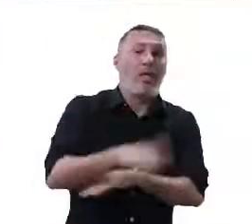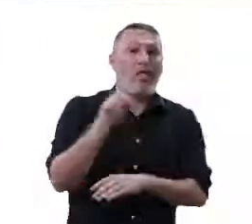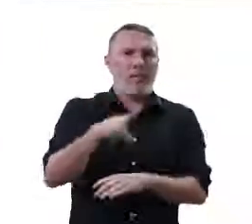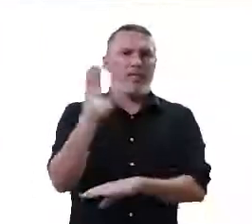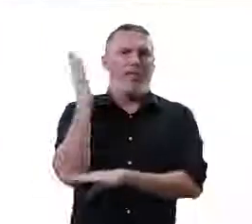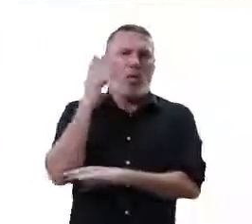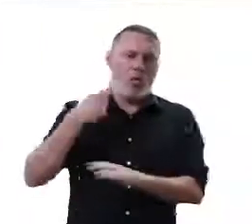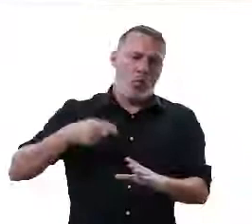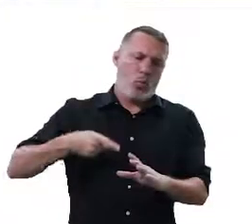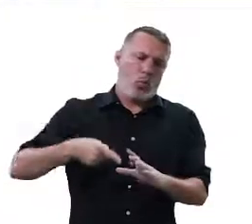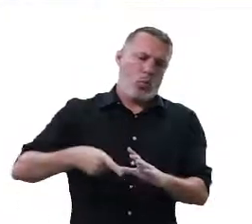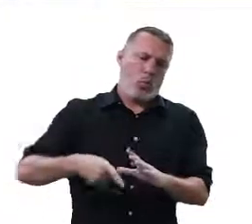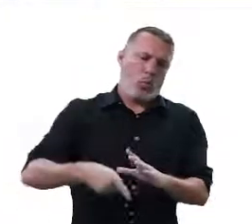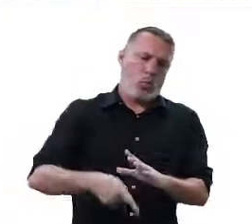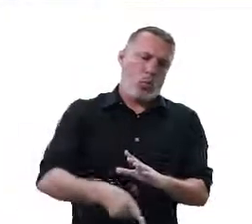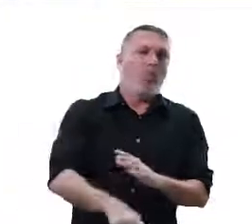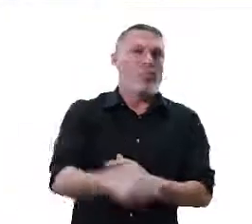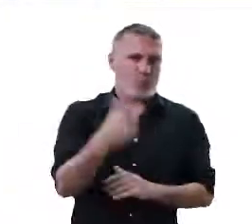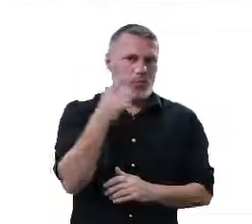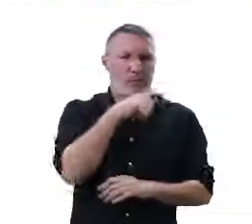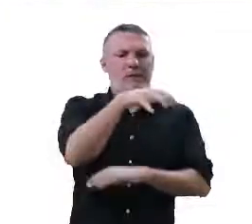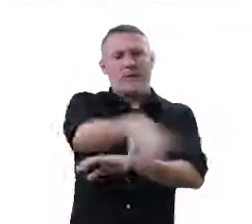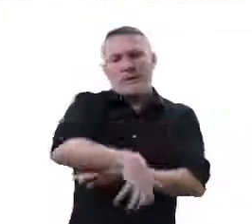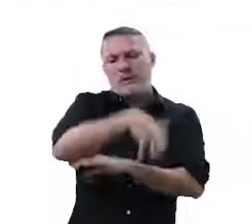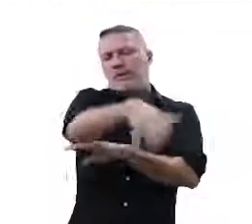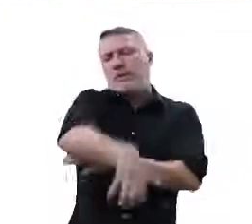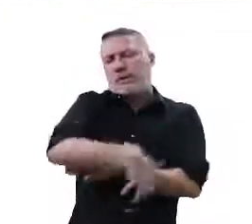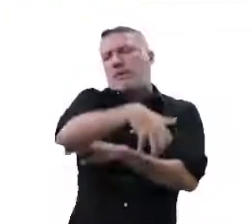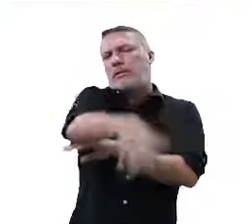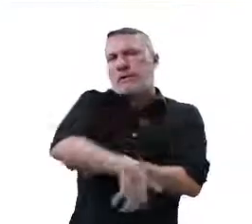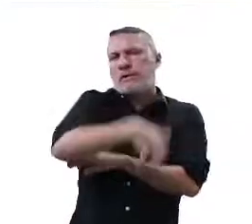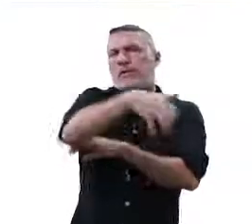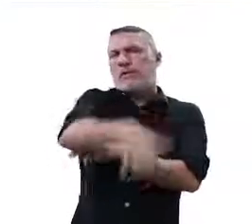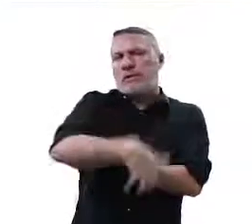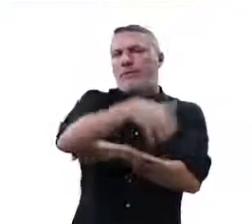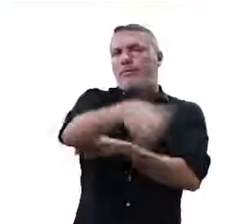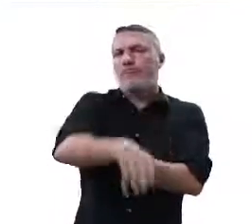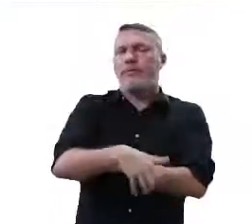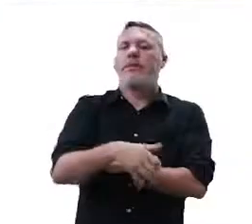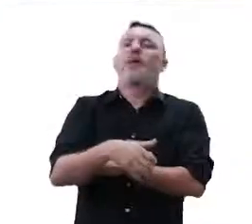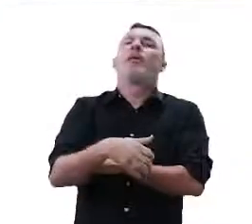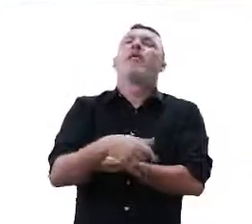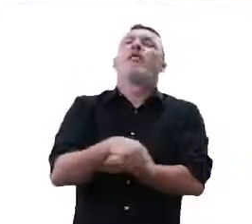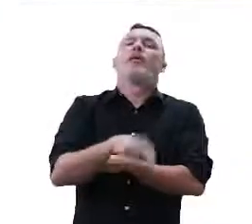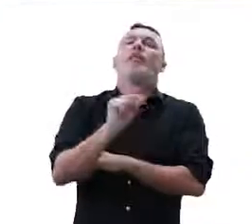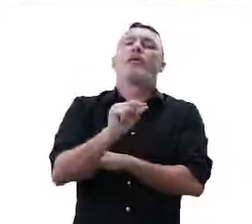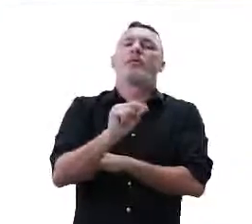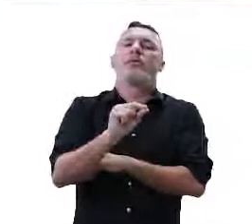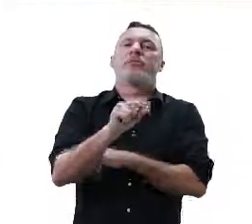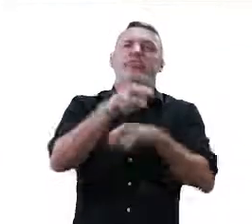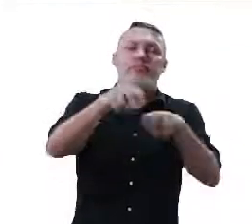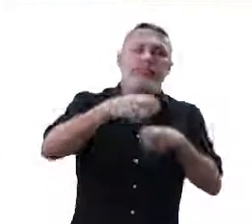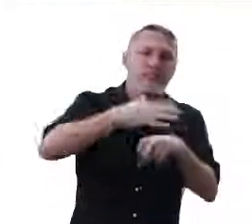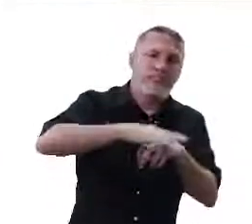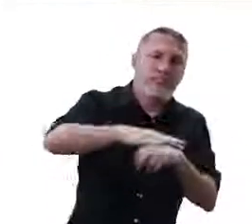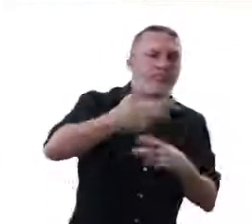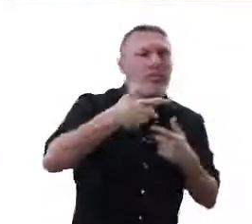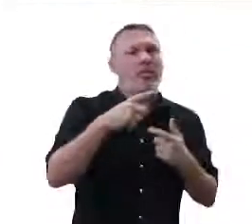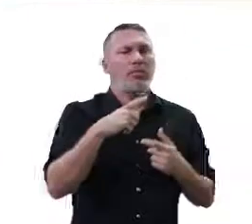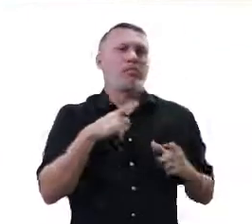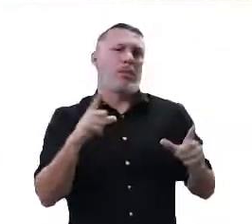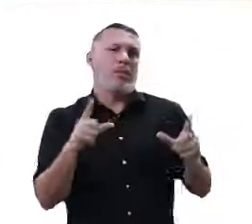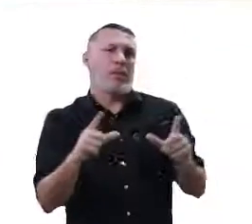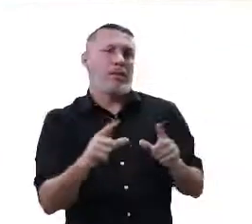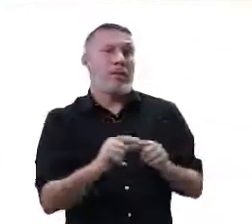escavar tantos centímetros de solo, então não alcança camadas mais profundas, então, consequentemente, a produção agrícola é mais baixa. Só